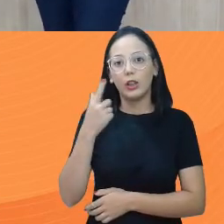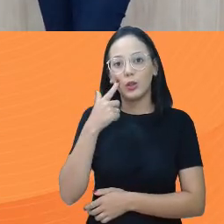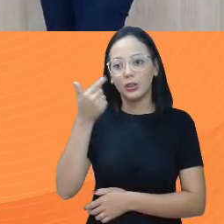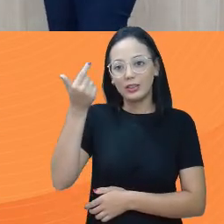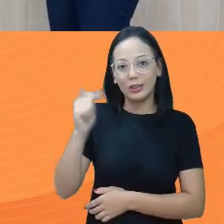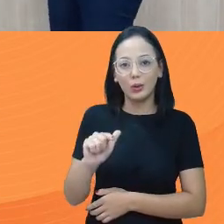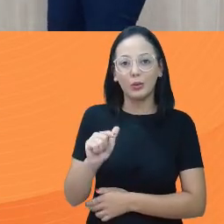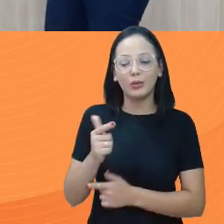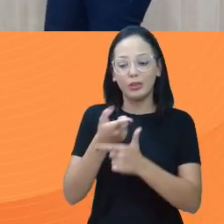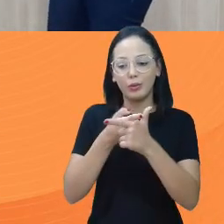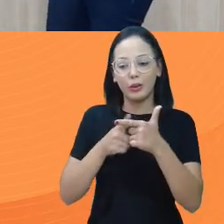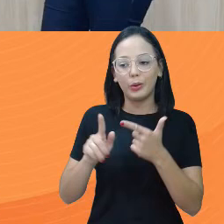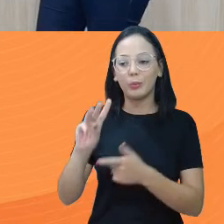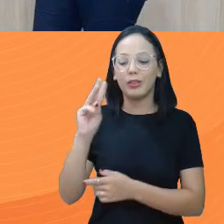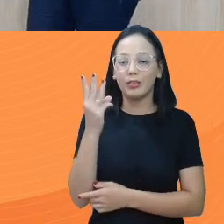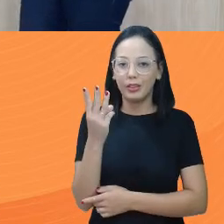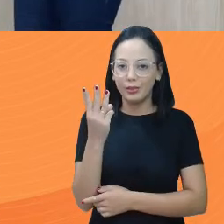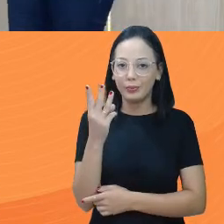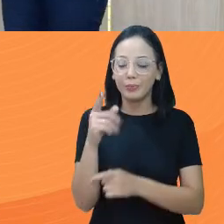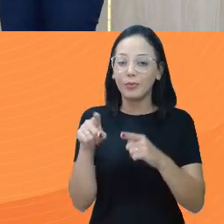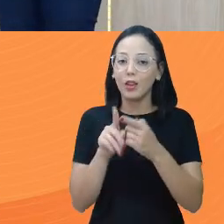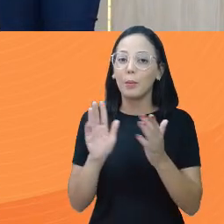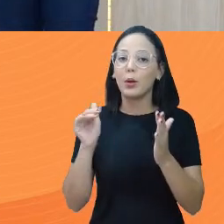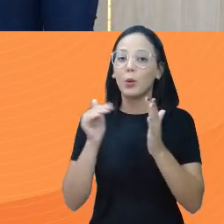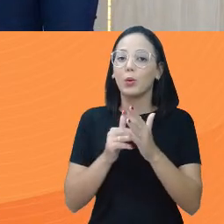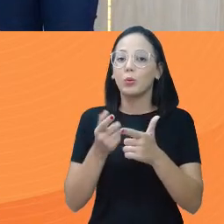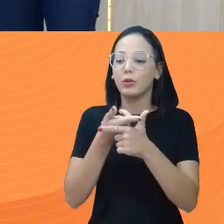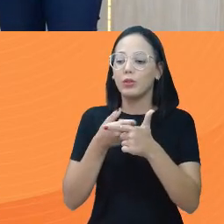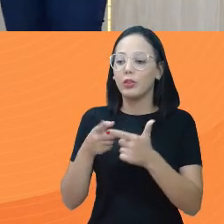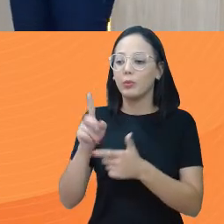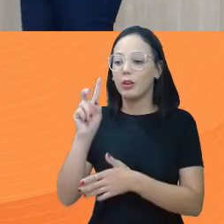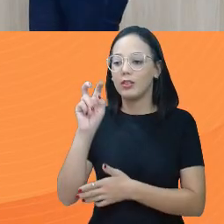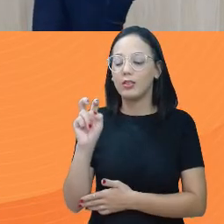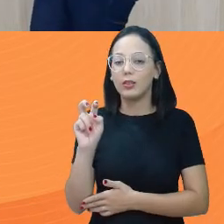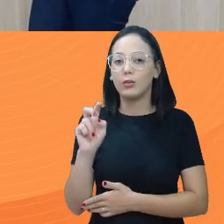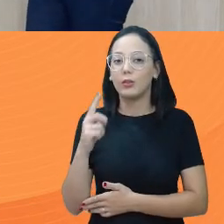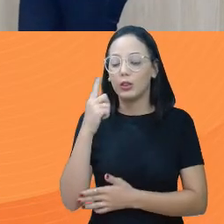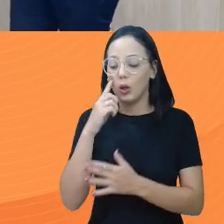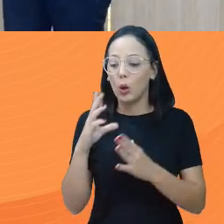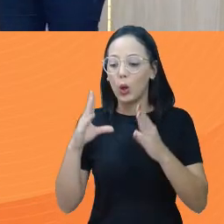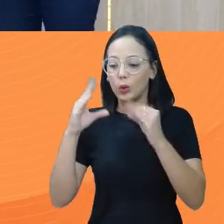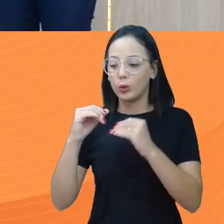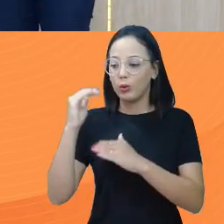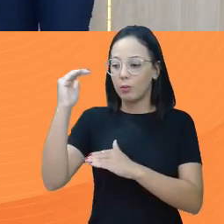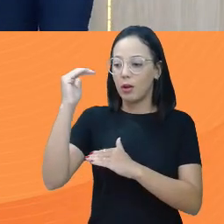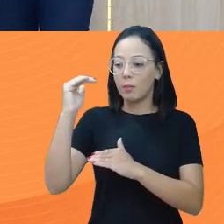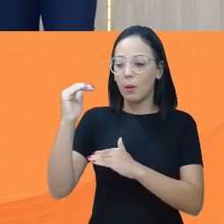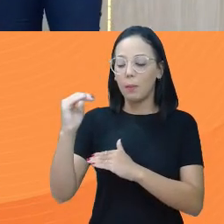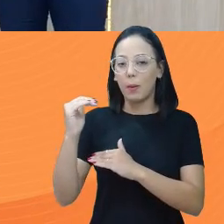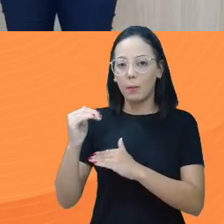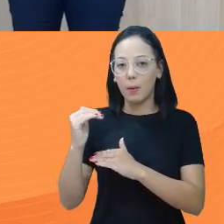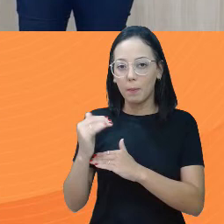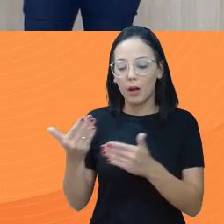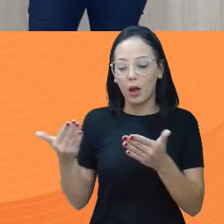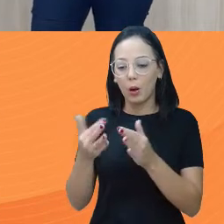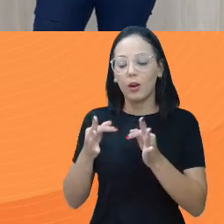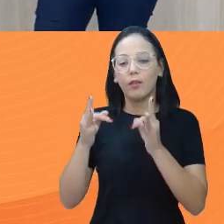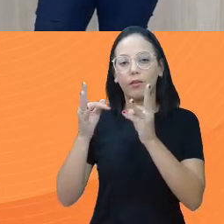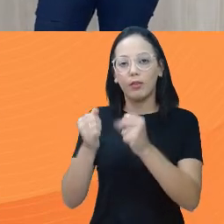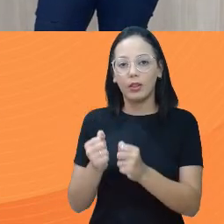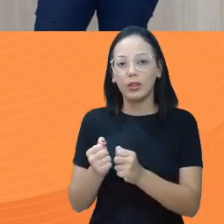né? Dividindo para 3 e o último dividindo para 5. Apareceu todo mundo 1 ali embaixo, a gente finalizou